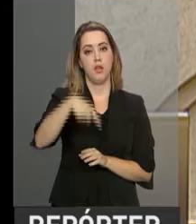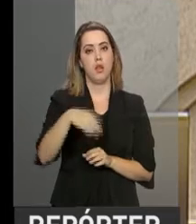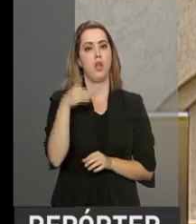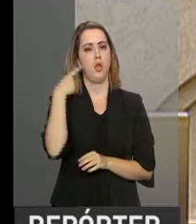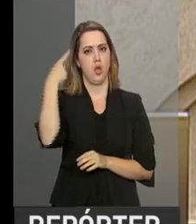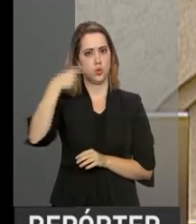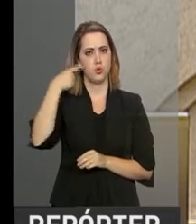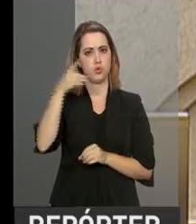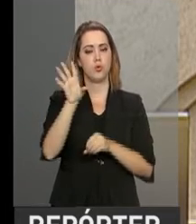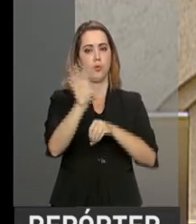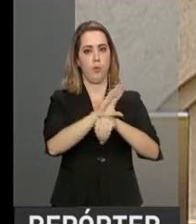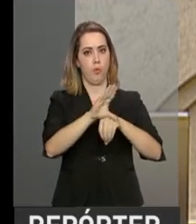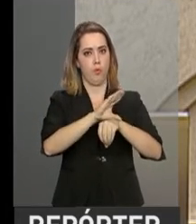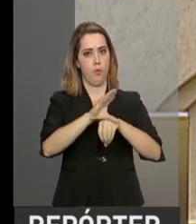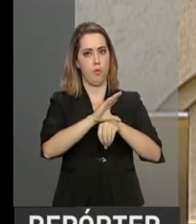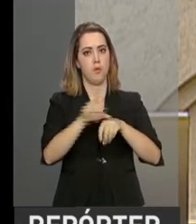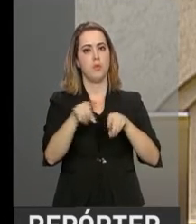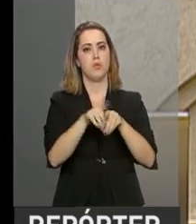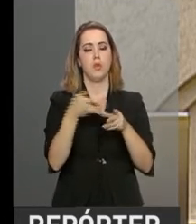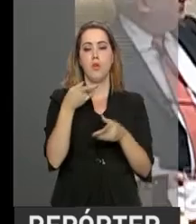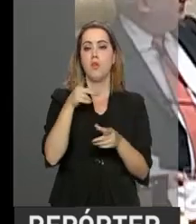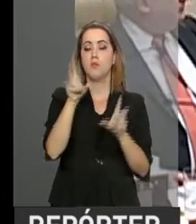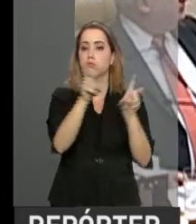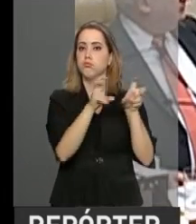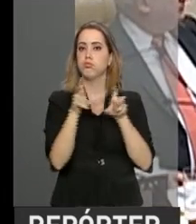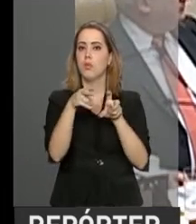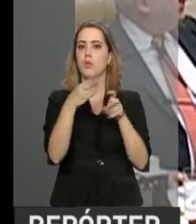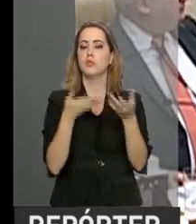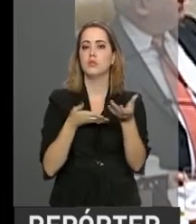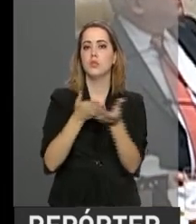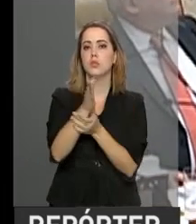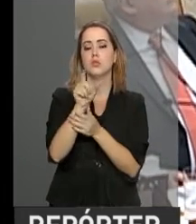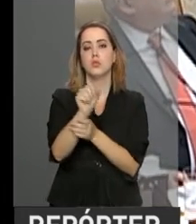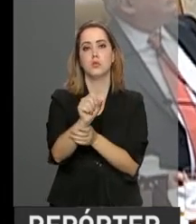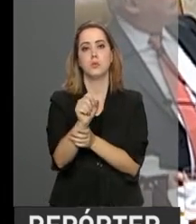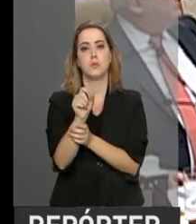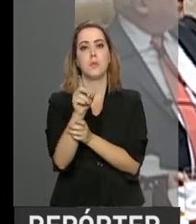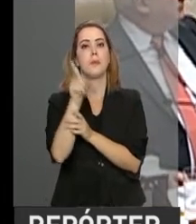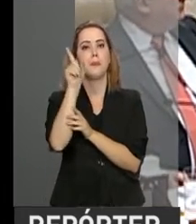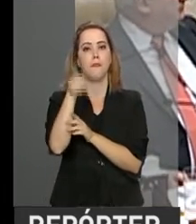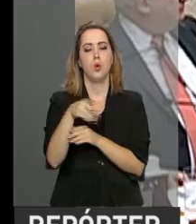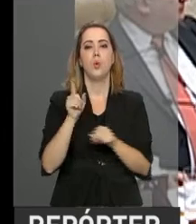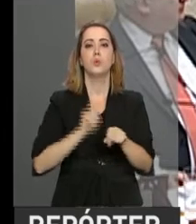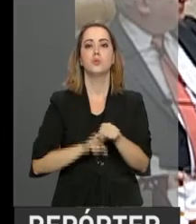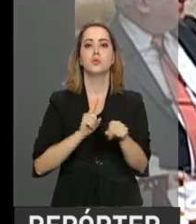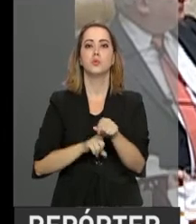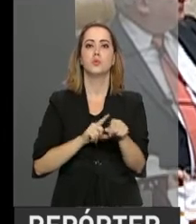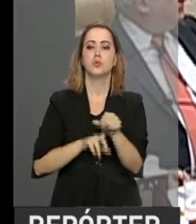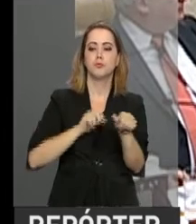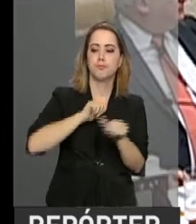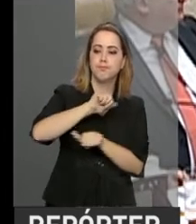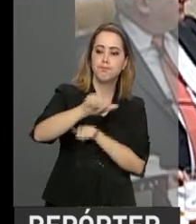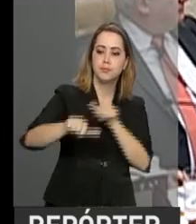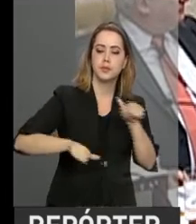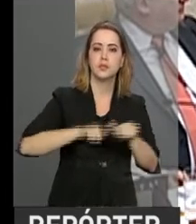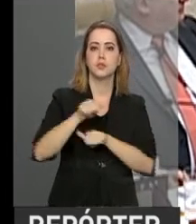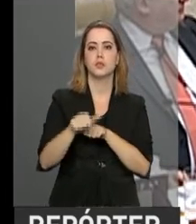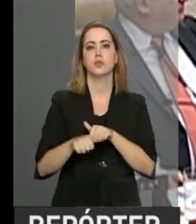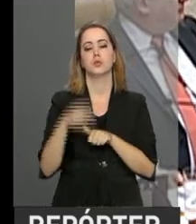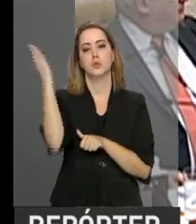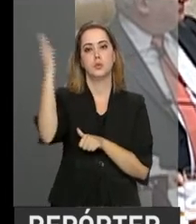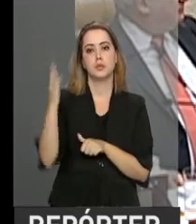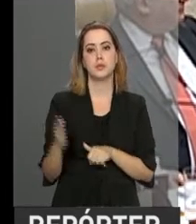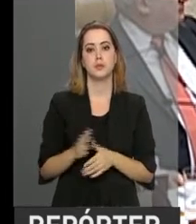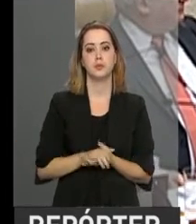deputado constituinte, classificou a promulgação da Constituição de 88 como um momento de reconstrução do Estado